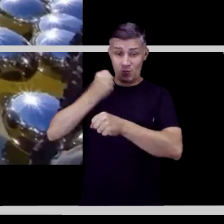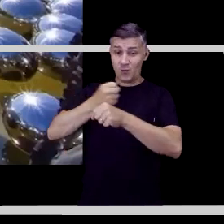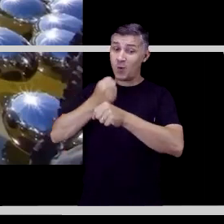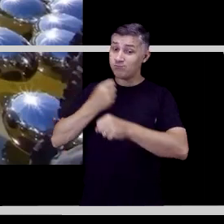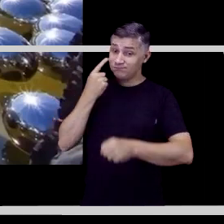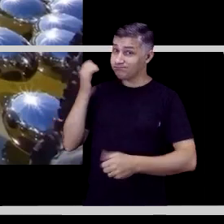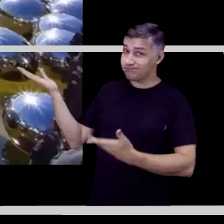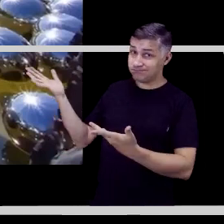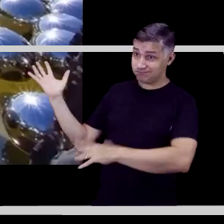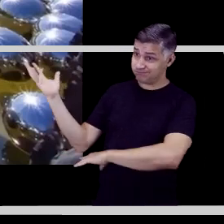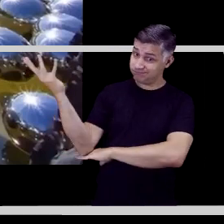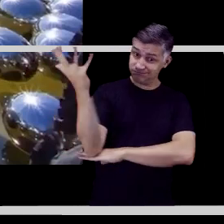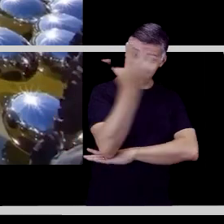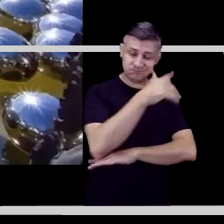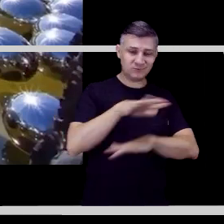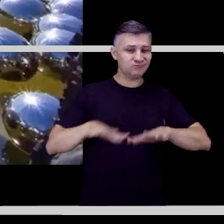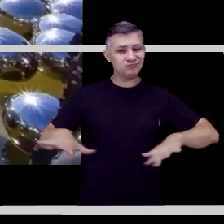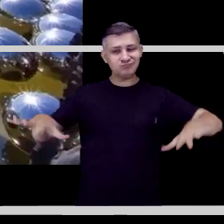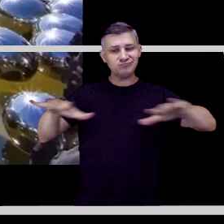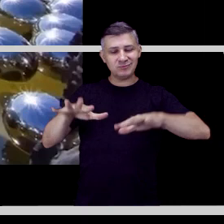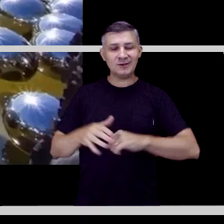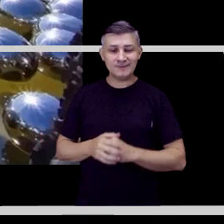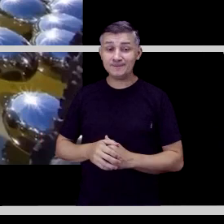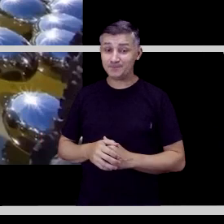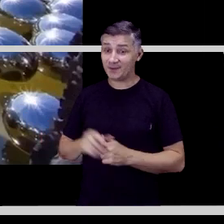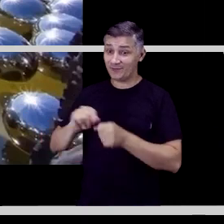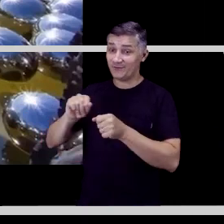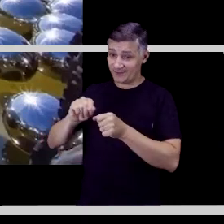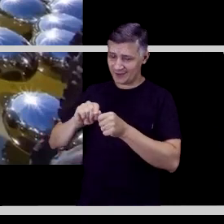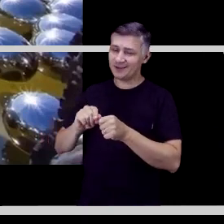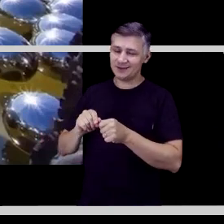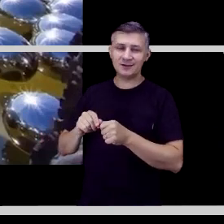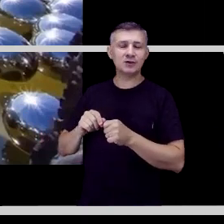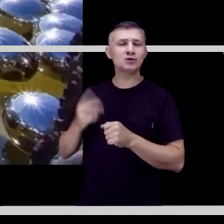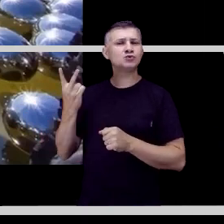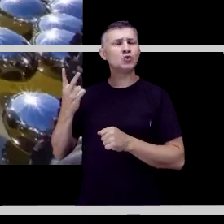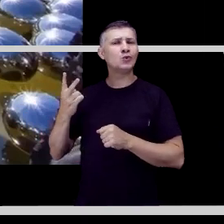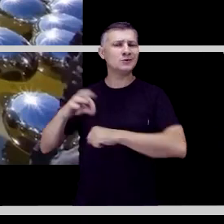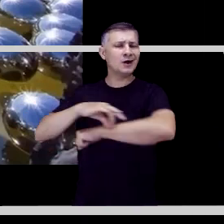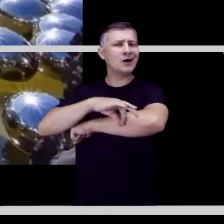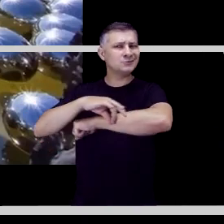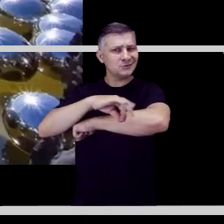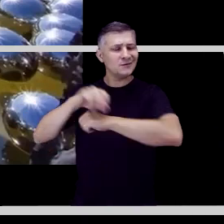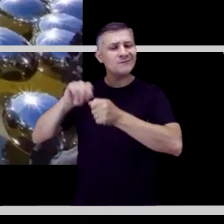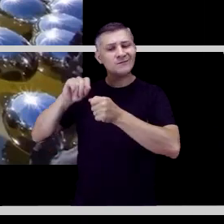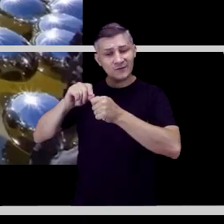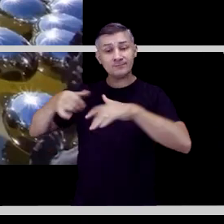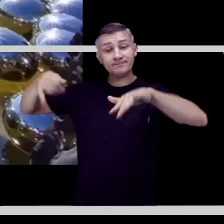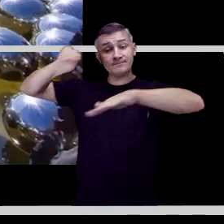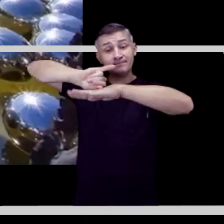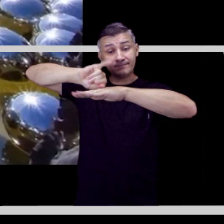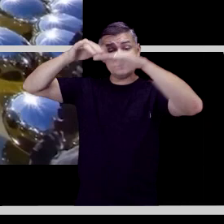obra Narcissus Garden, da Yayoi Kusama, que passou a fazer parte do edifício aí na